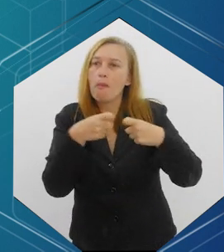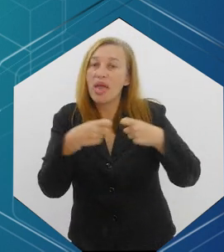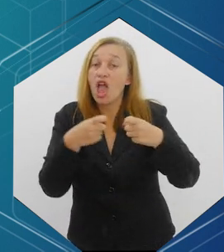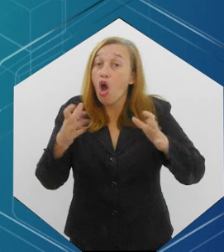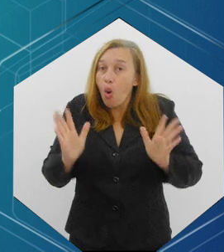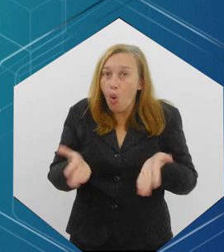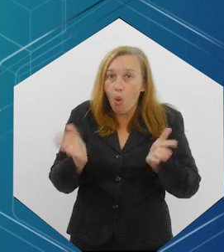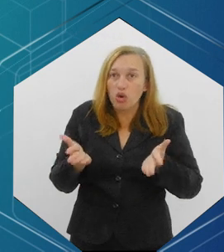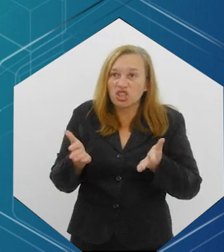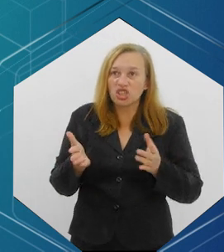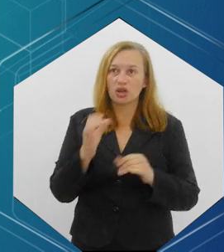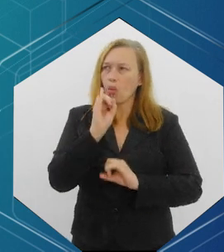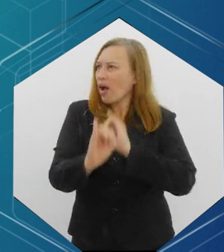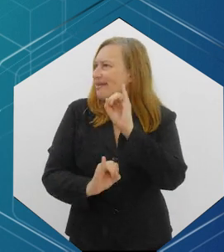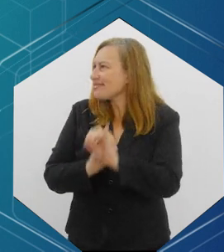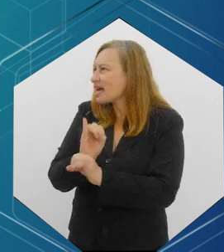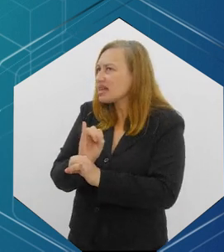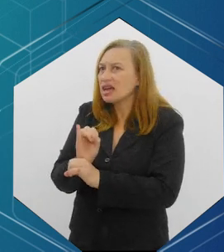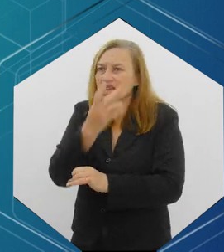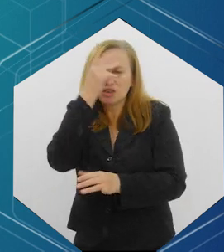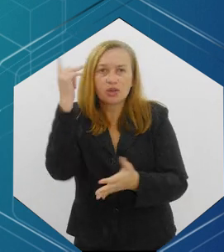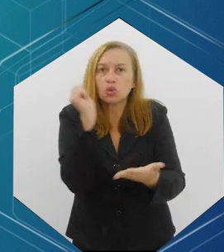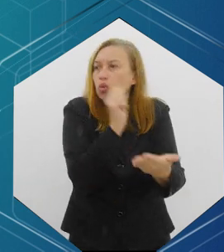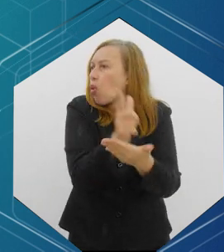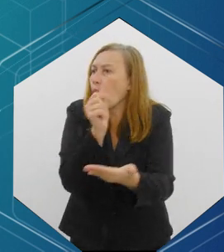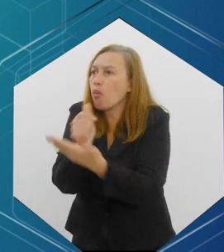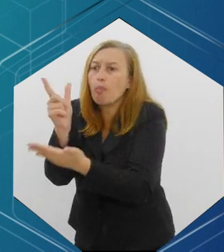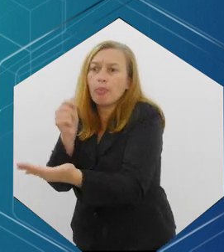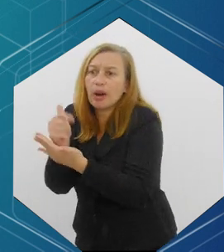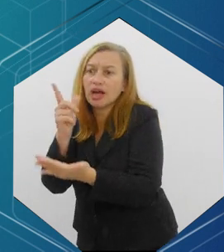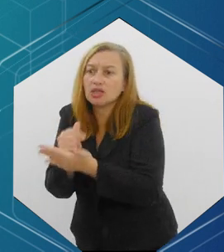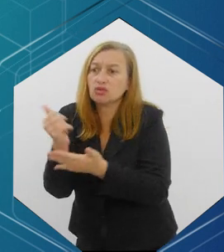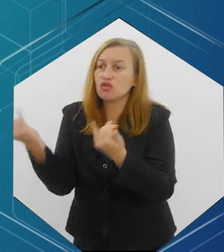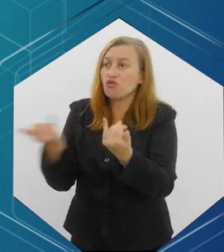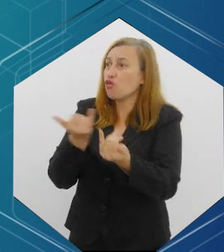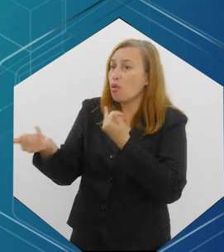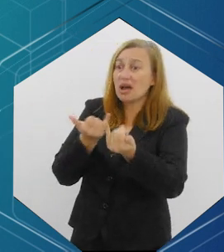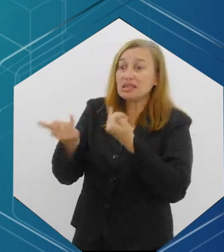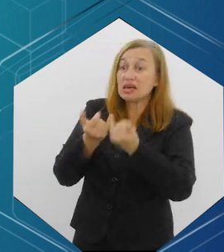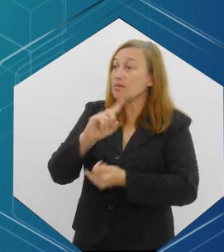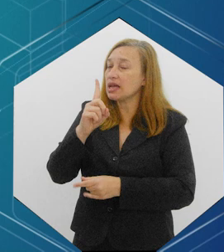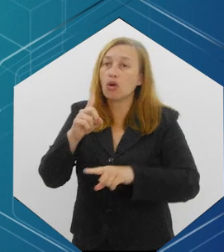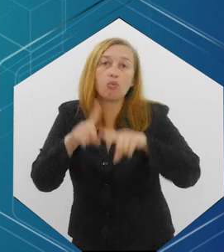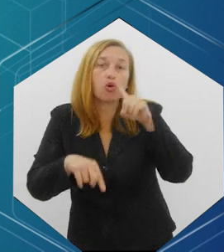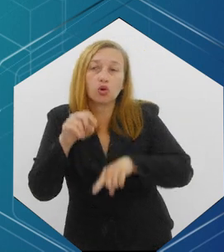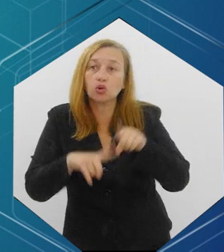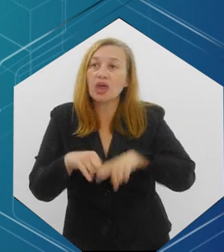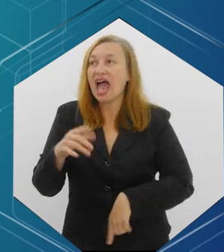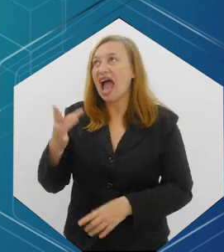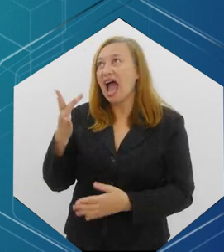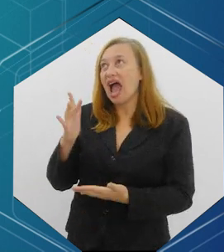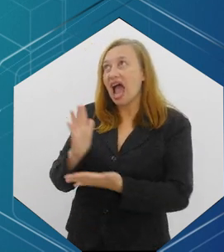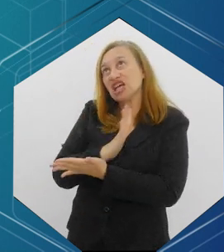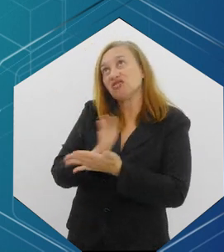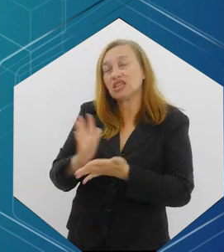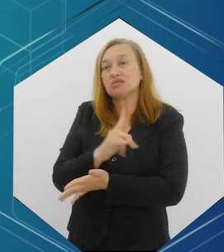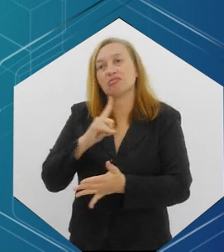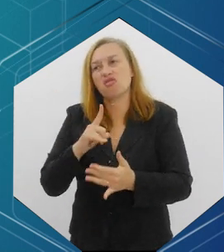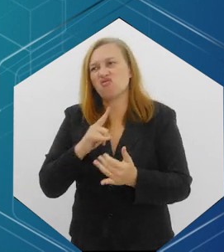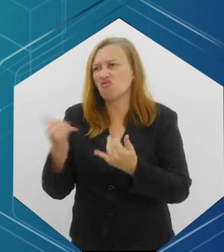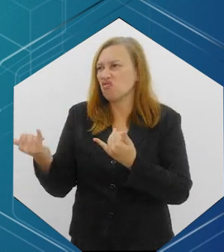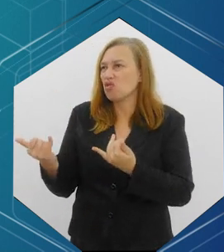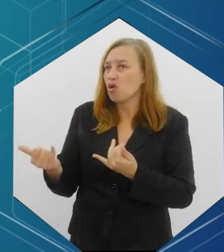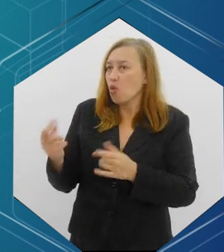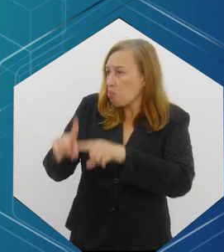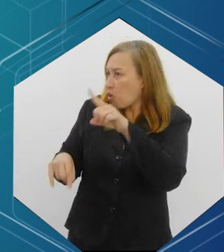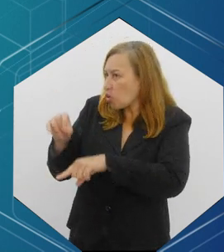com o advento da internet, as pessoas estão comprando anúncios e não bons produtos. É Então, às verdade. vezes, eu tenho um anúncio